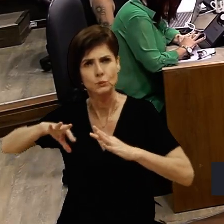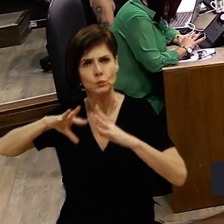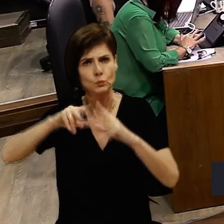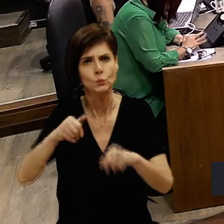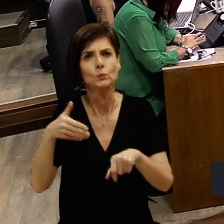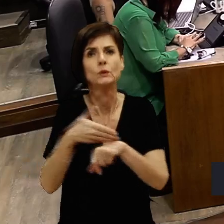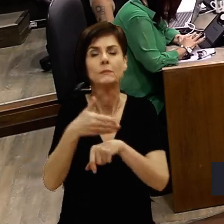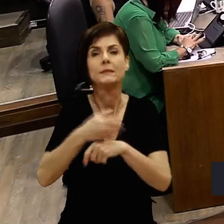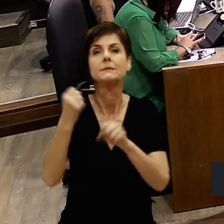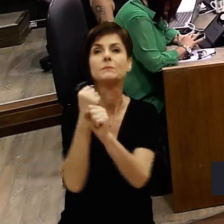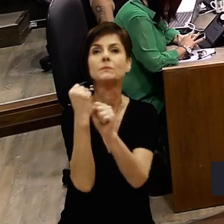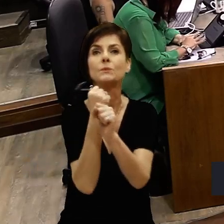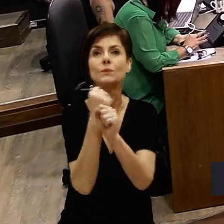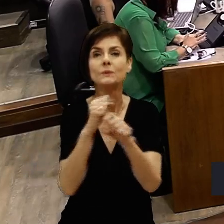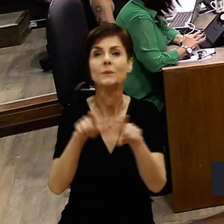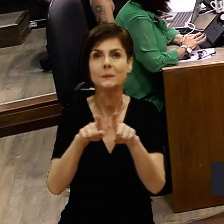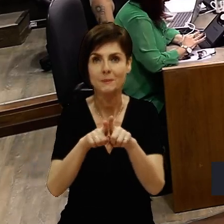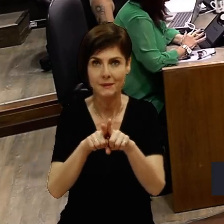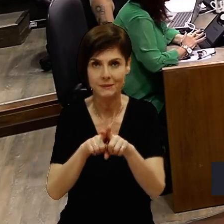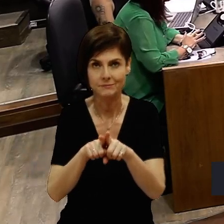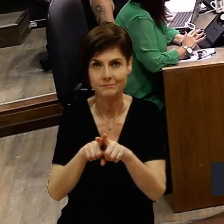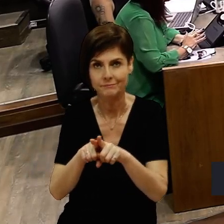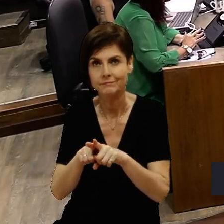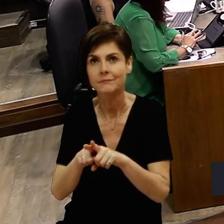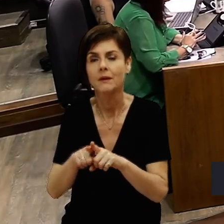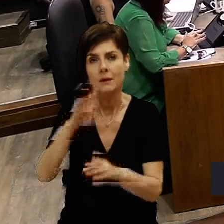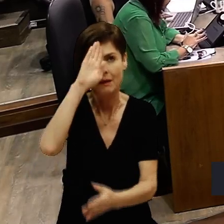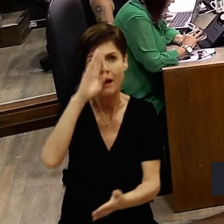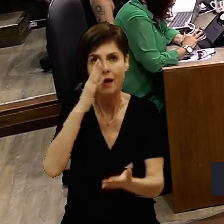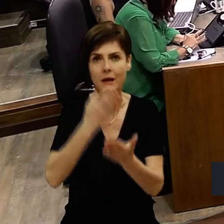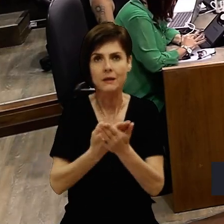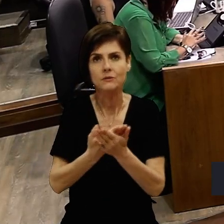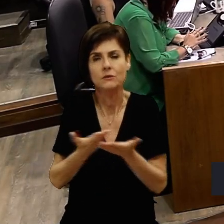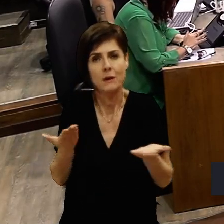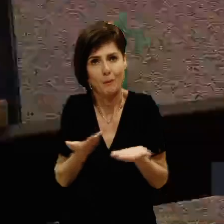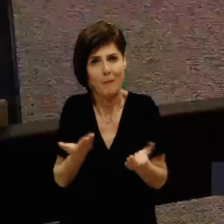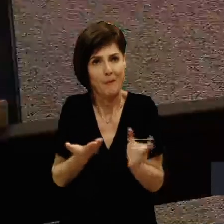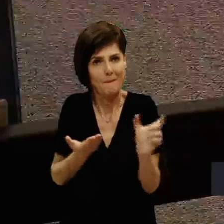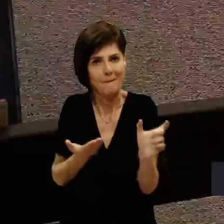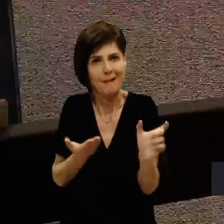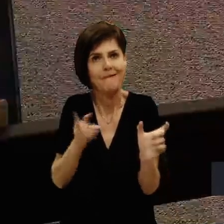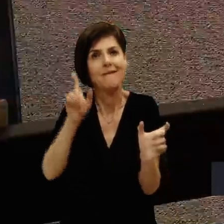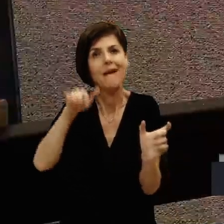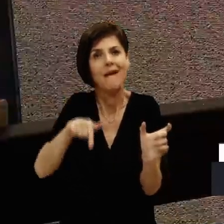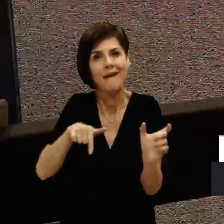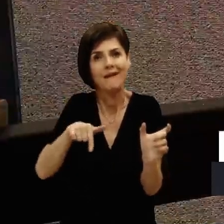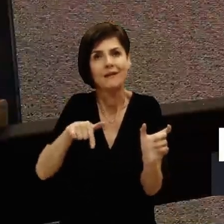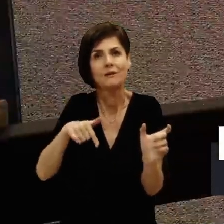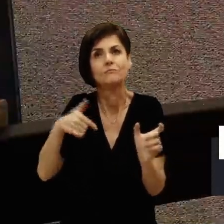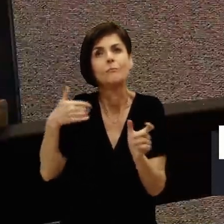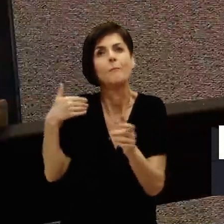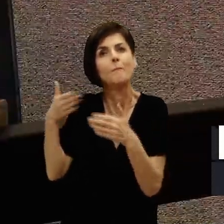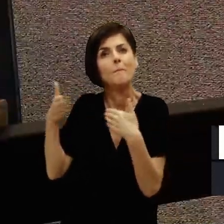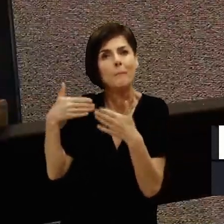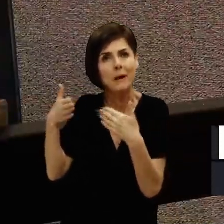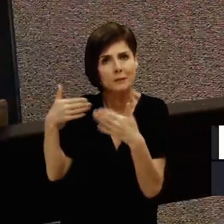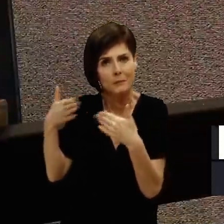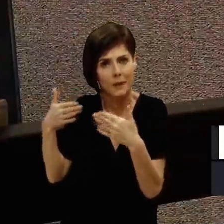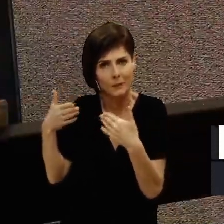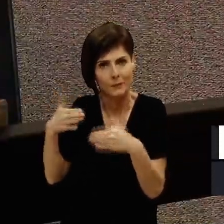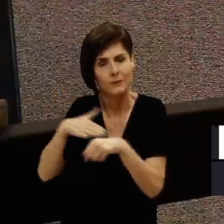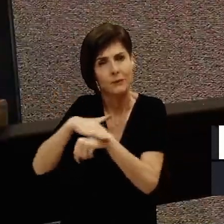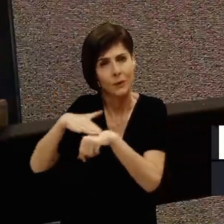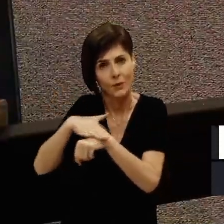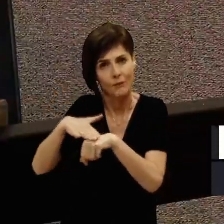da construção delas, e acredito que a palavra de ordem de hoje é a questão do diálogo, né, e